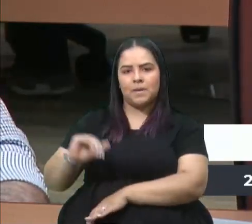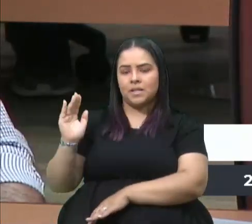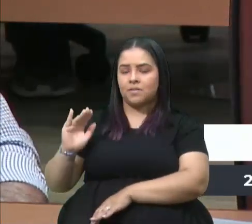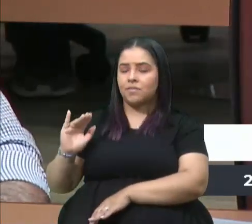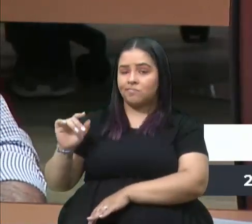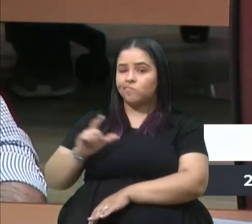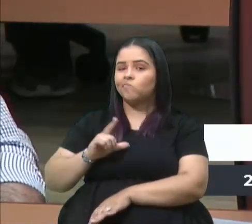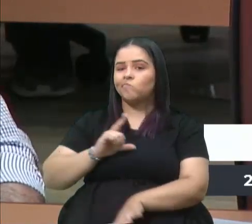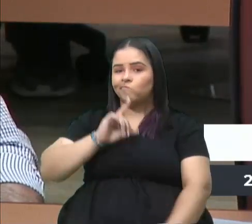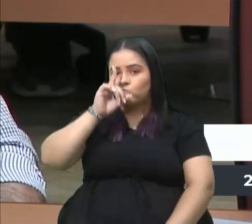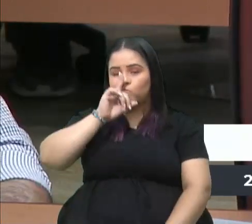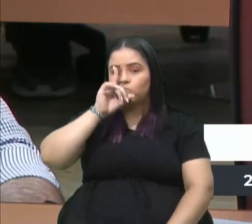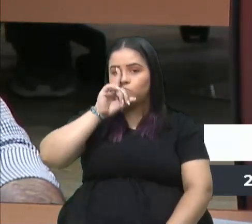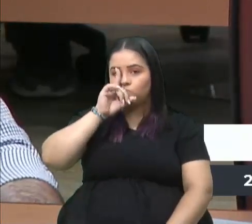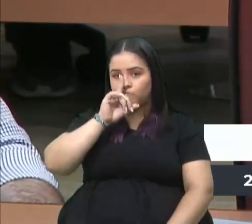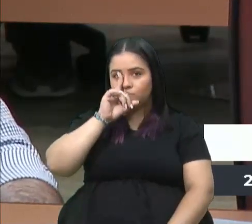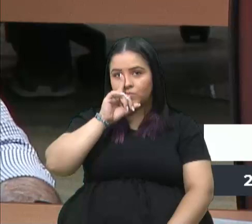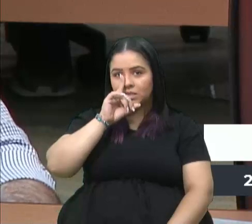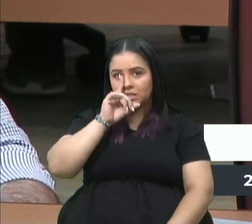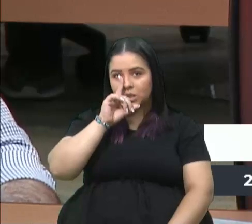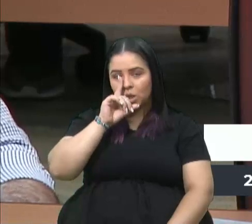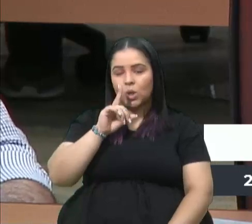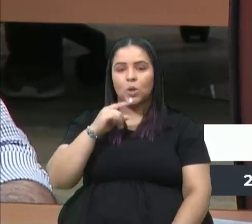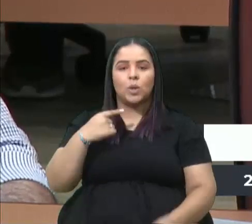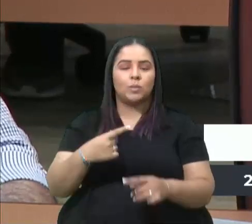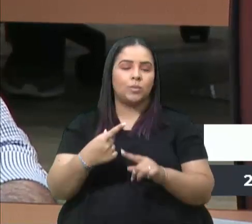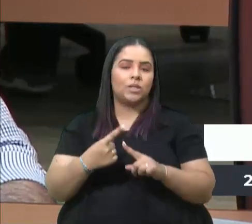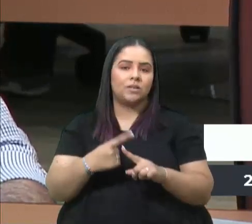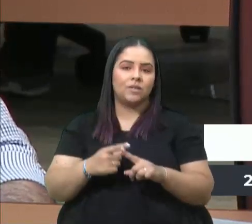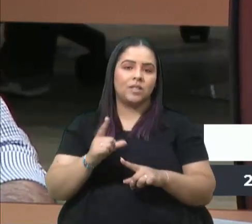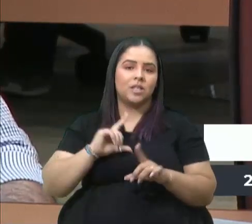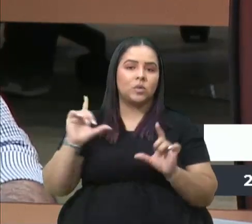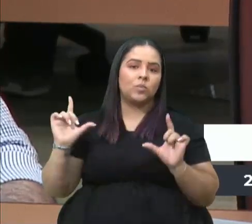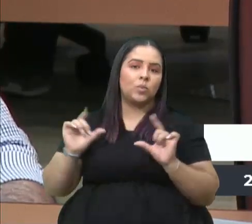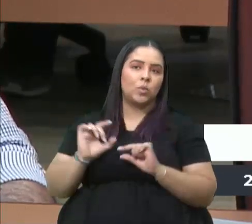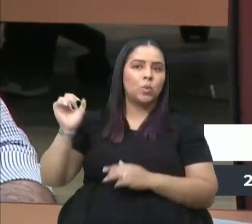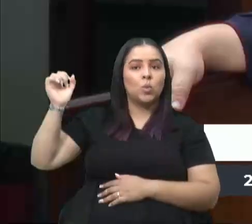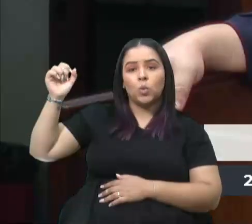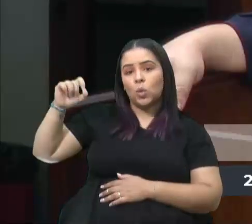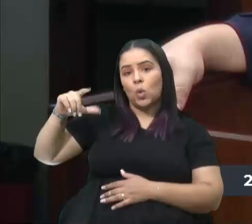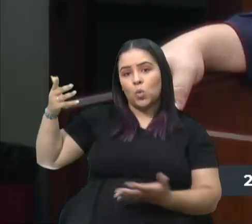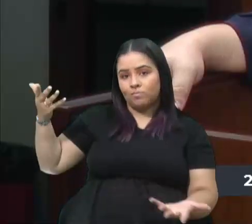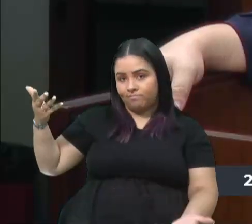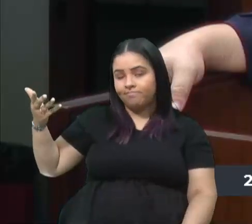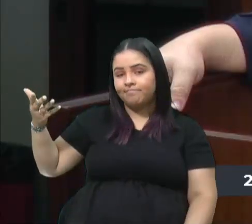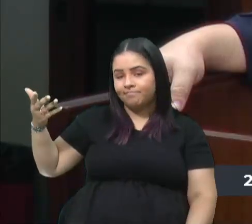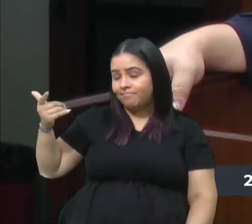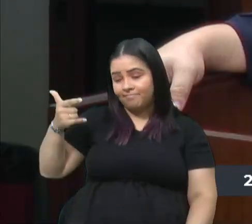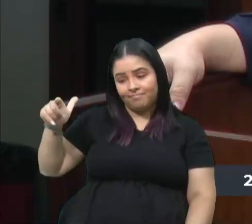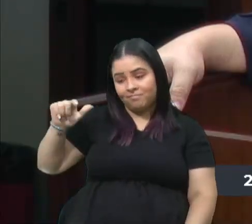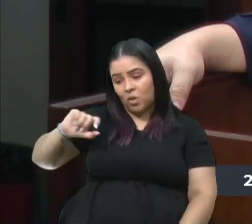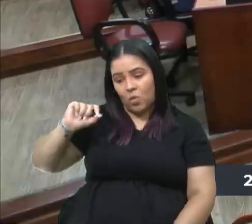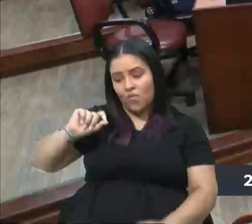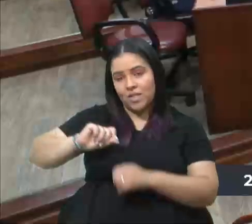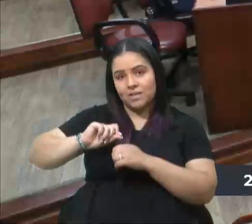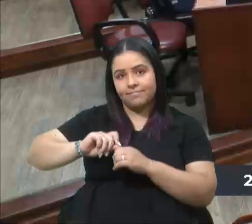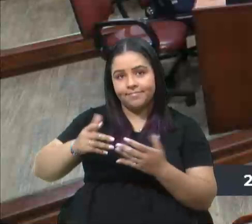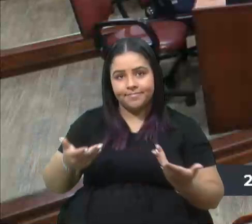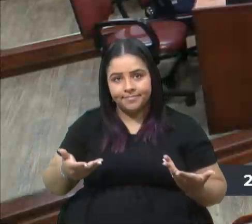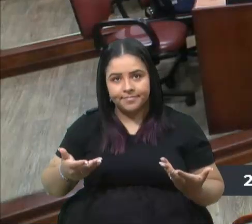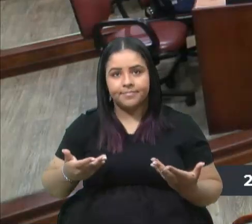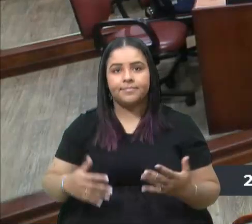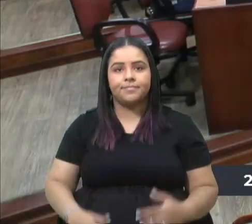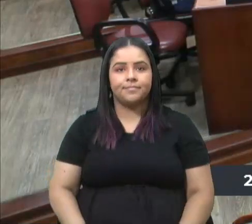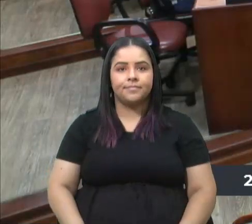correr risco de vida para poder economizar alguns centavos. Não tem outra alternativa. Sim. Na